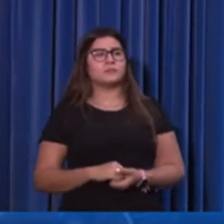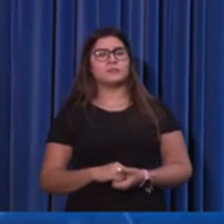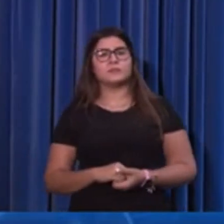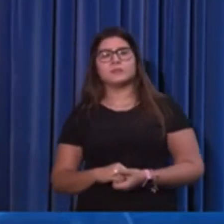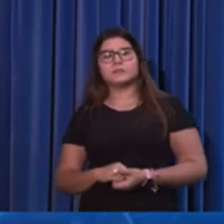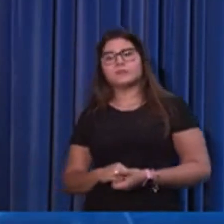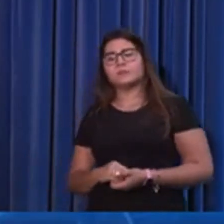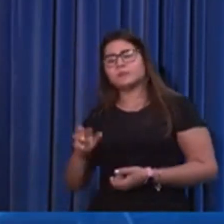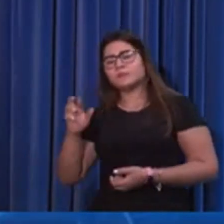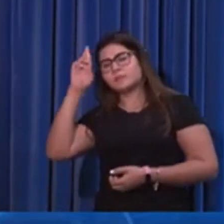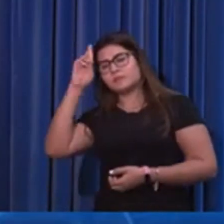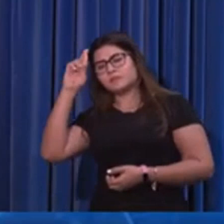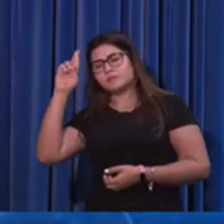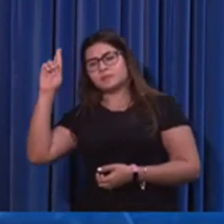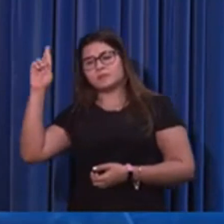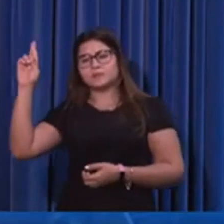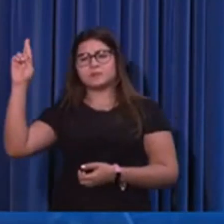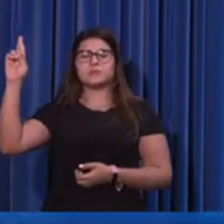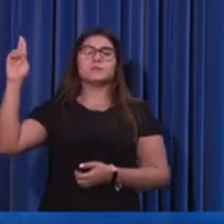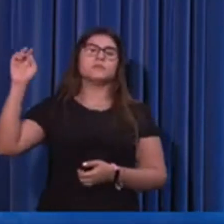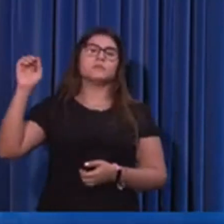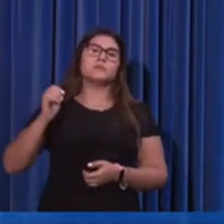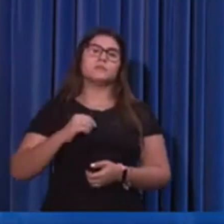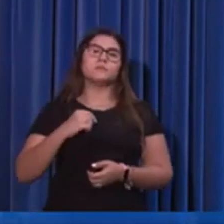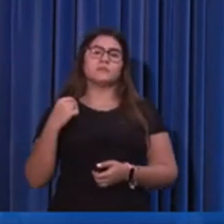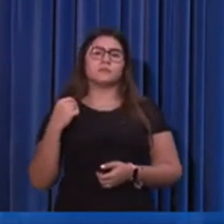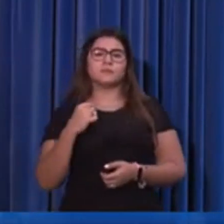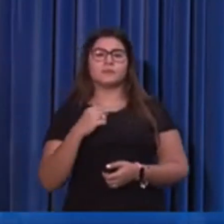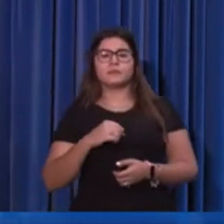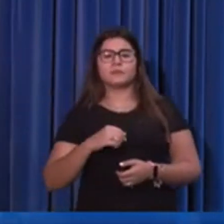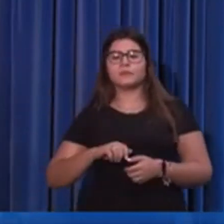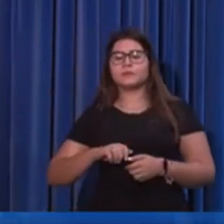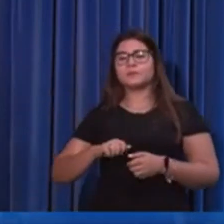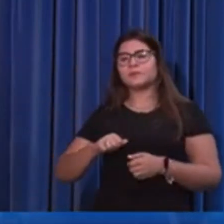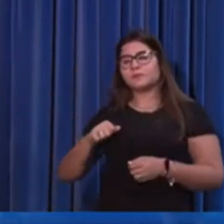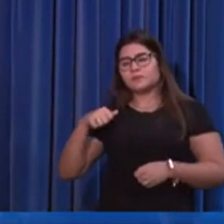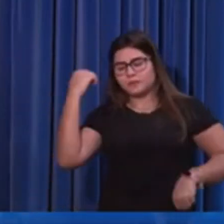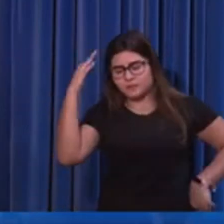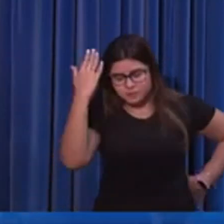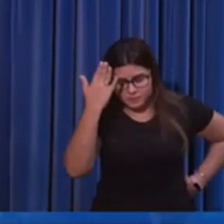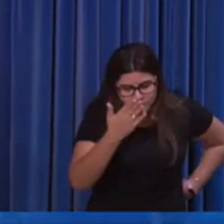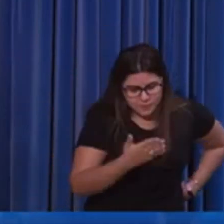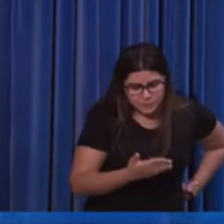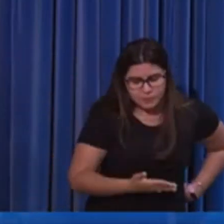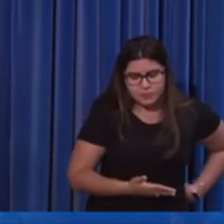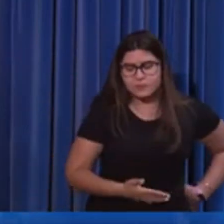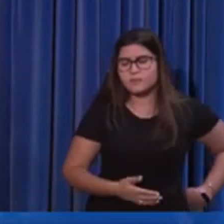Grande é o Senhor e muito digno de